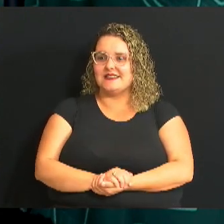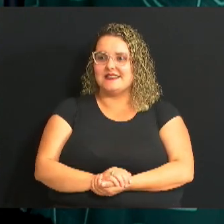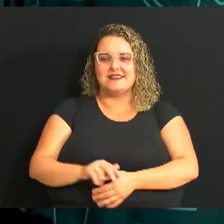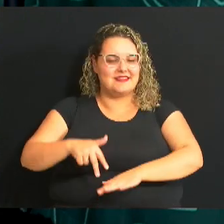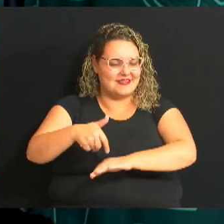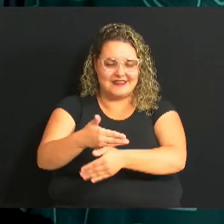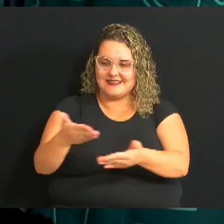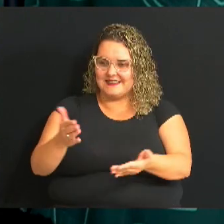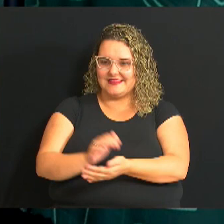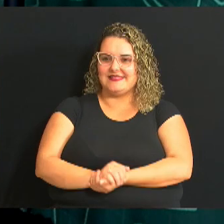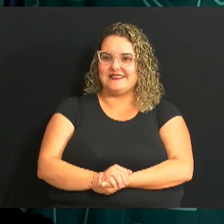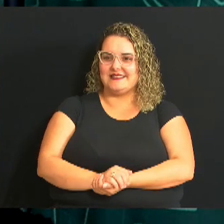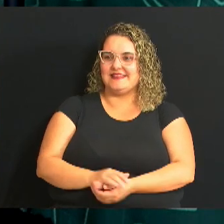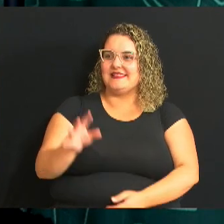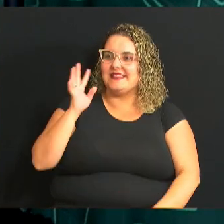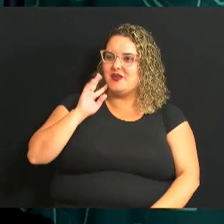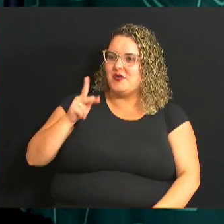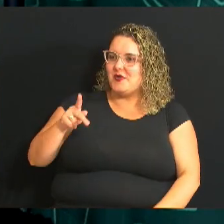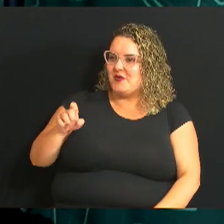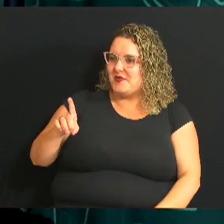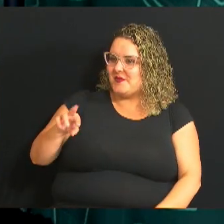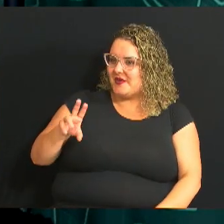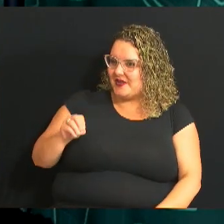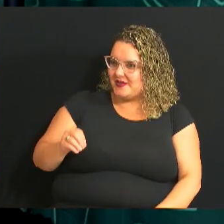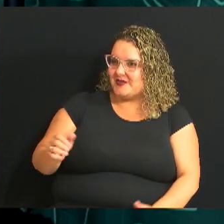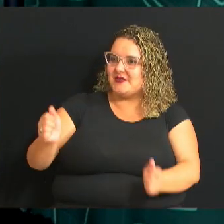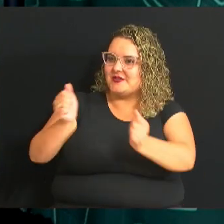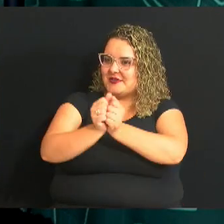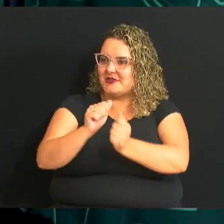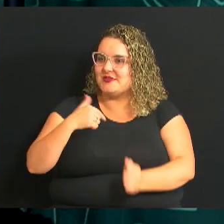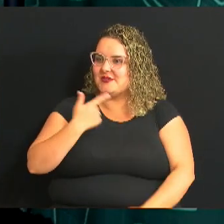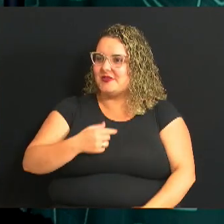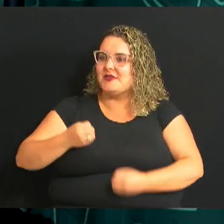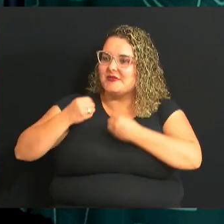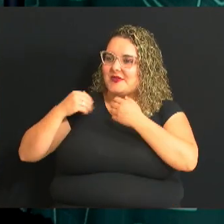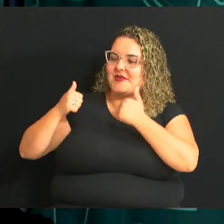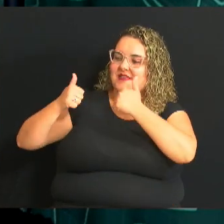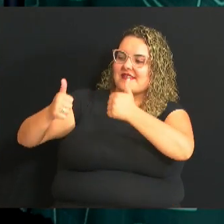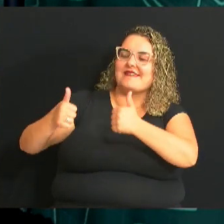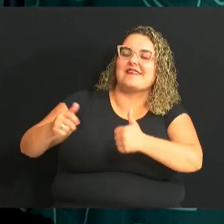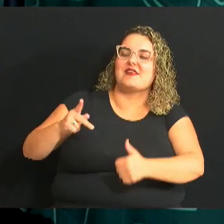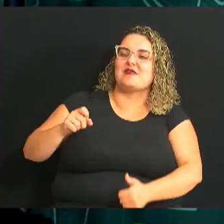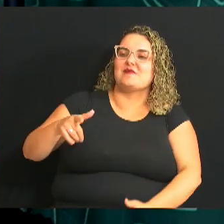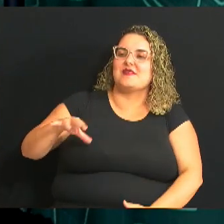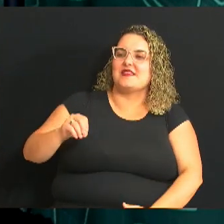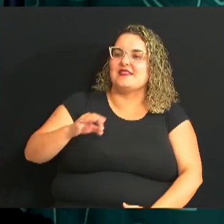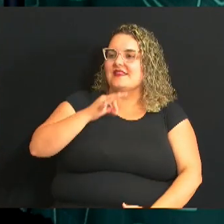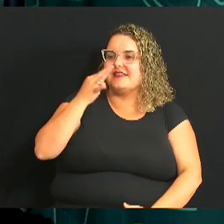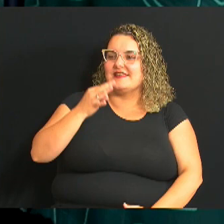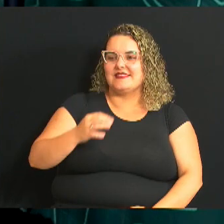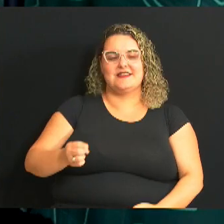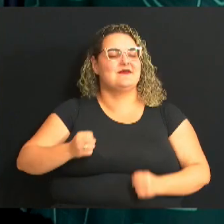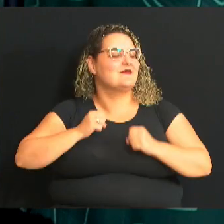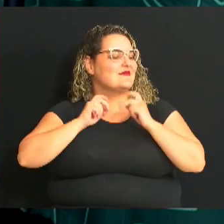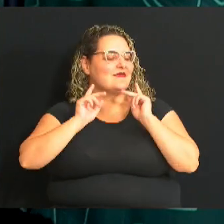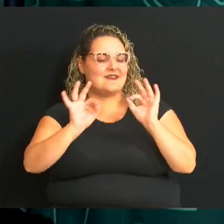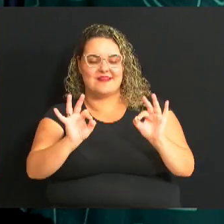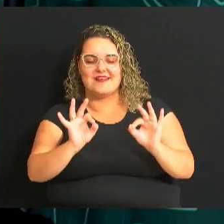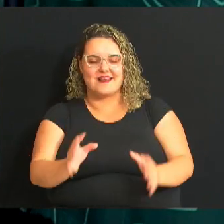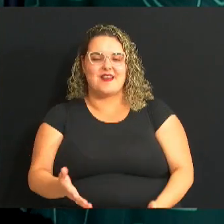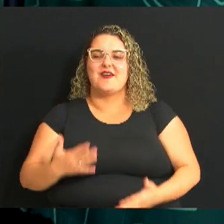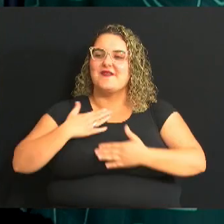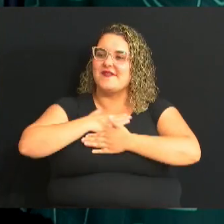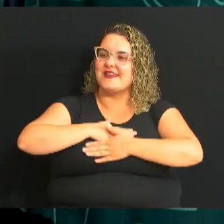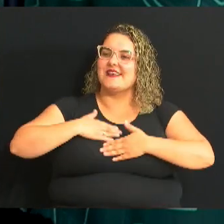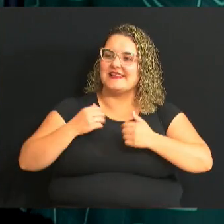disposição. Legal, Pedro também está com a gente. Beleza, Pedro? Tudo bem? Beleza, tudo certo. É um prazer falar